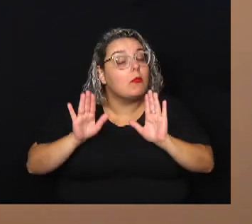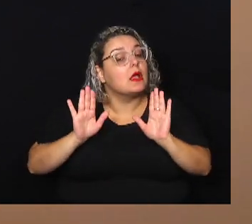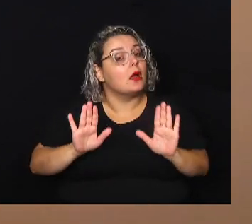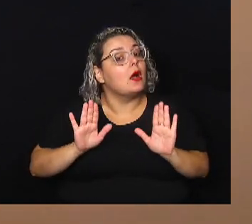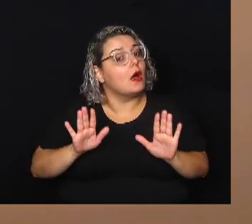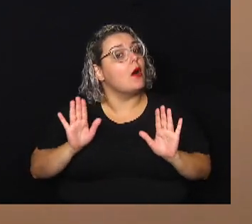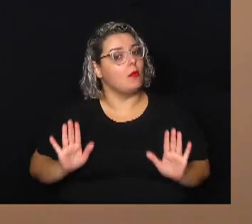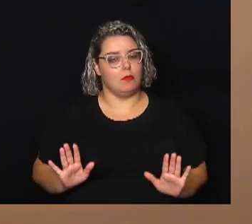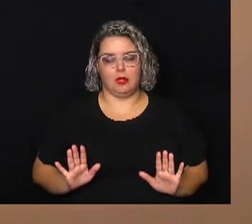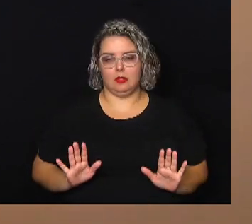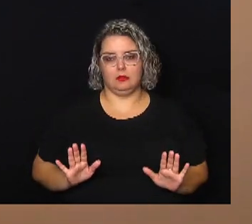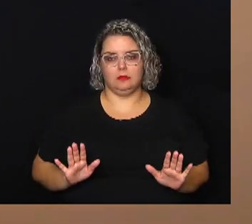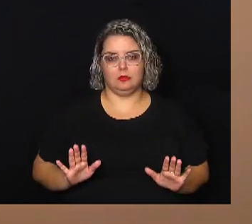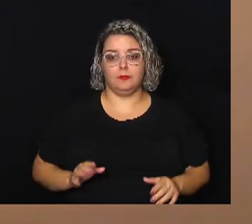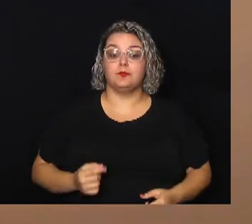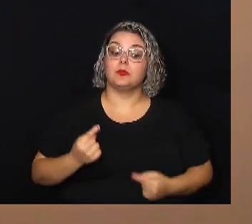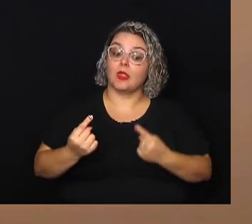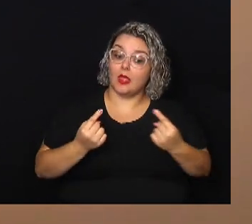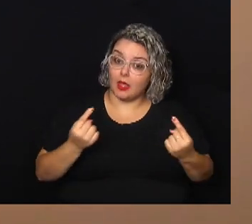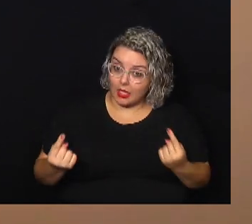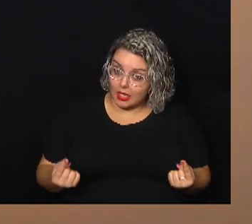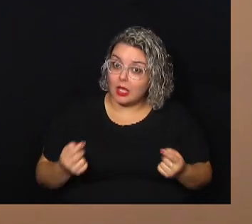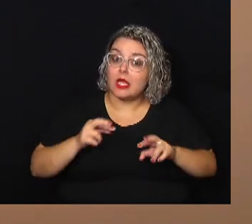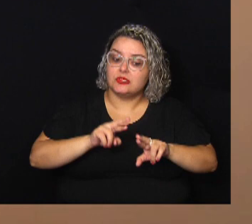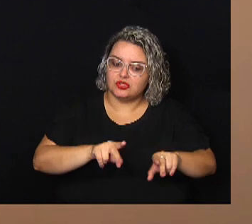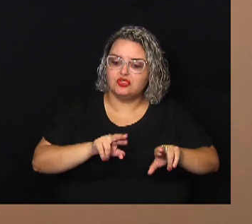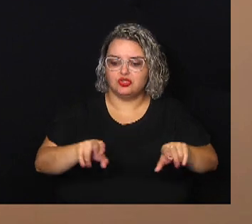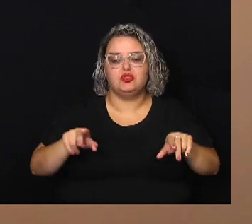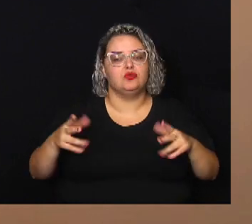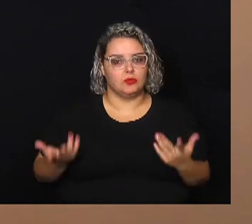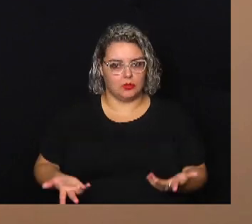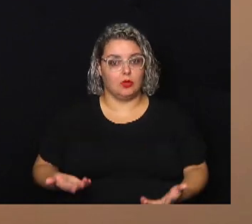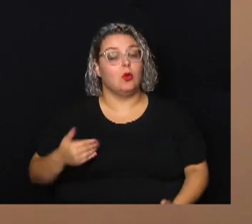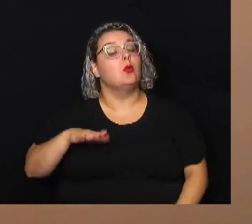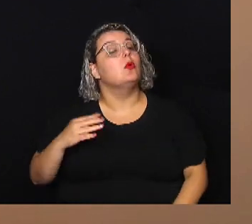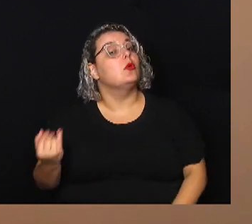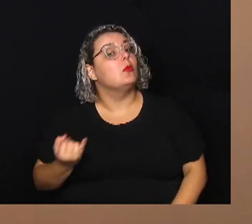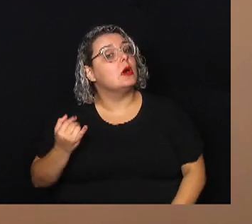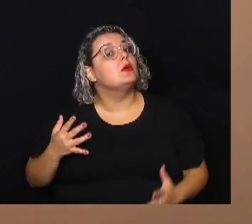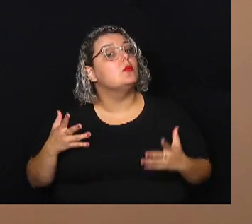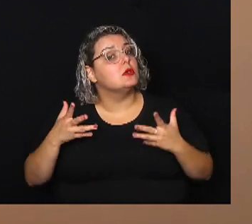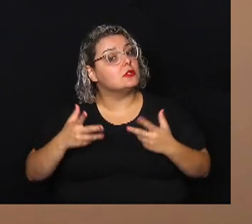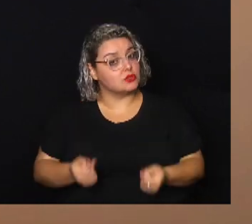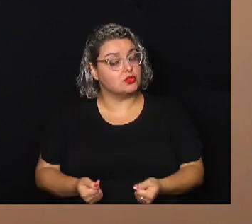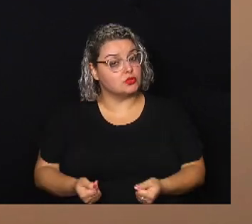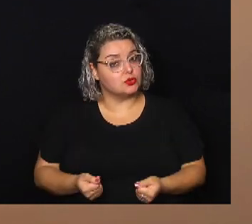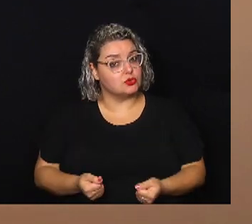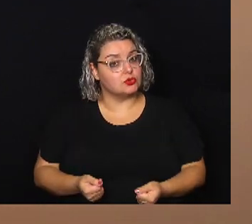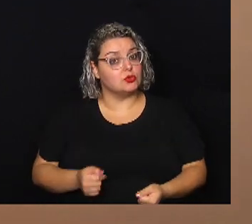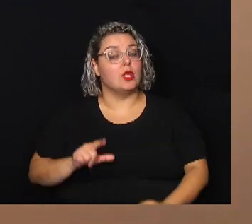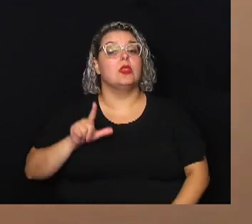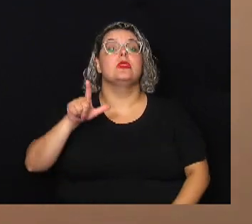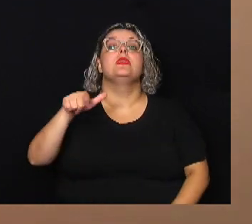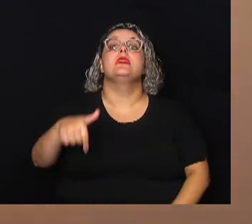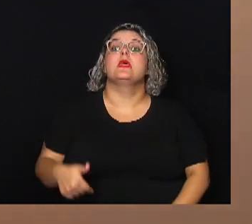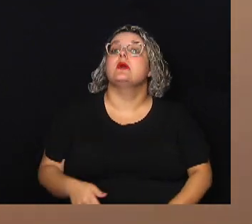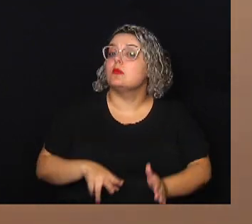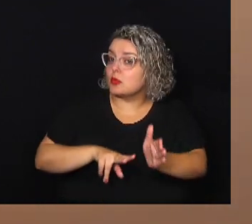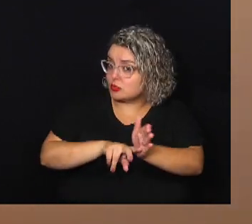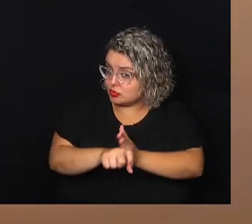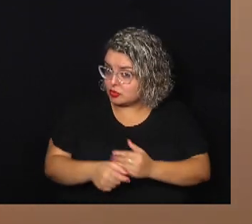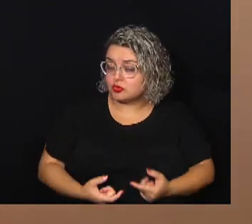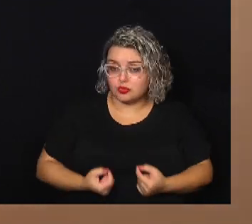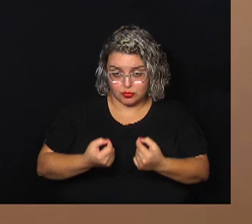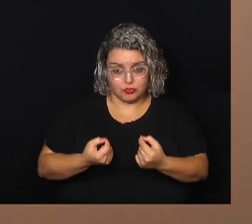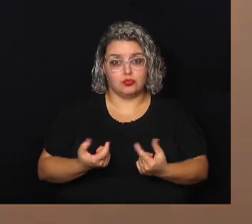depende. Cada caso é um caso. O mais importante de tudo, após o diagnóstico oncológico,